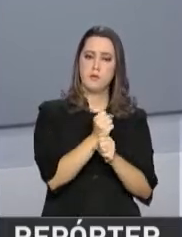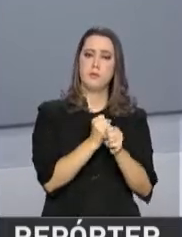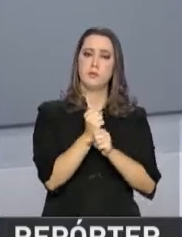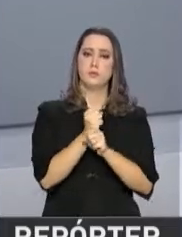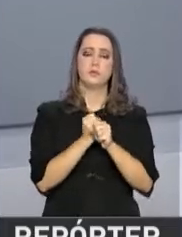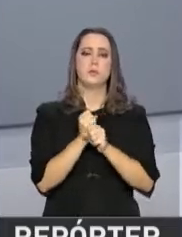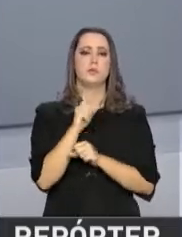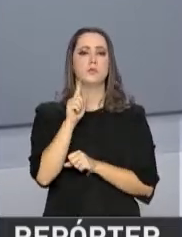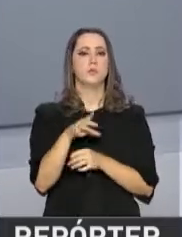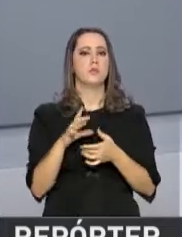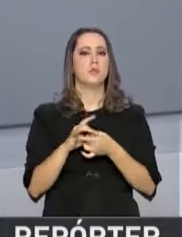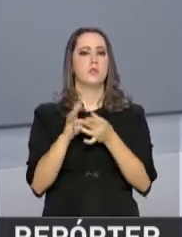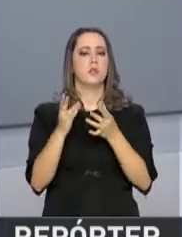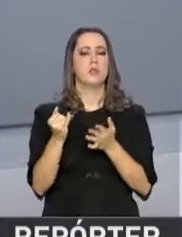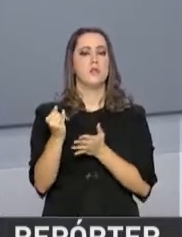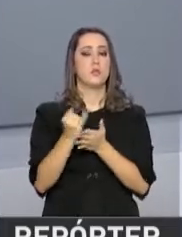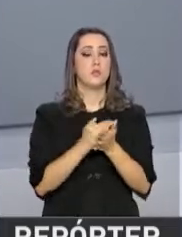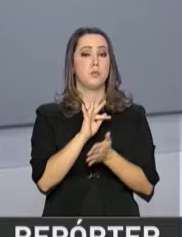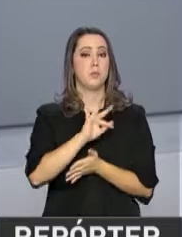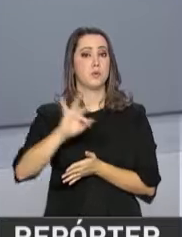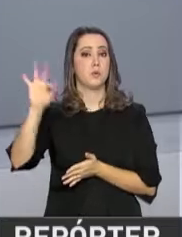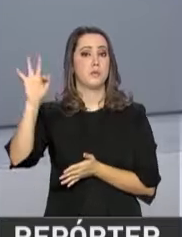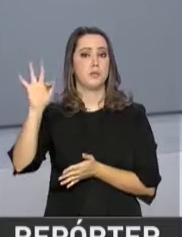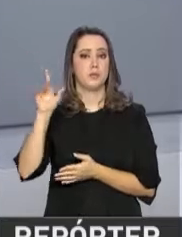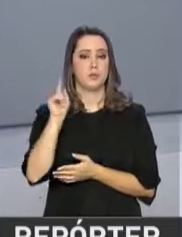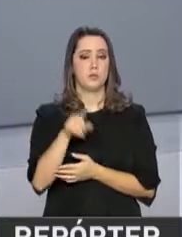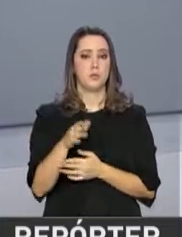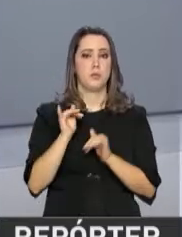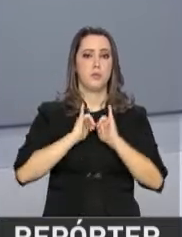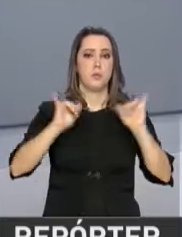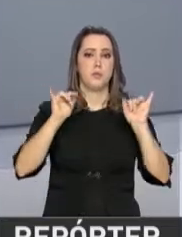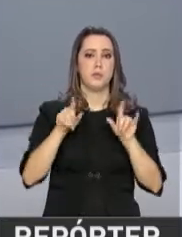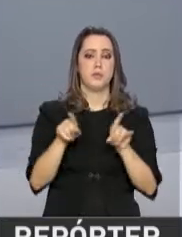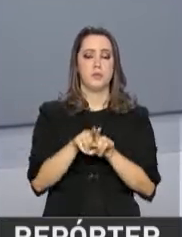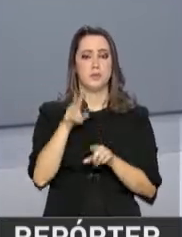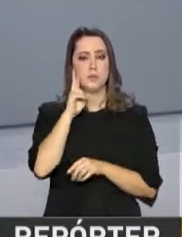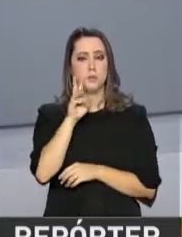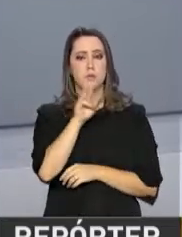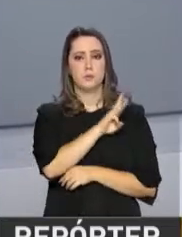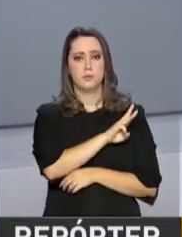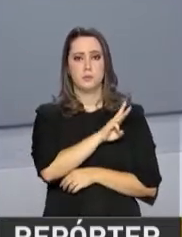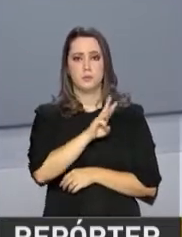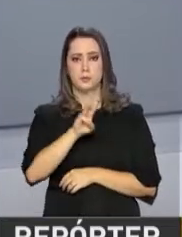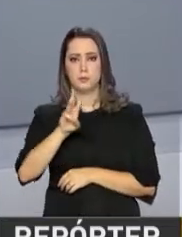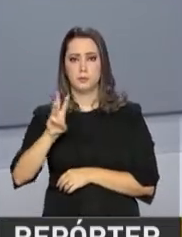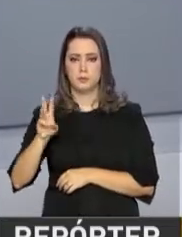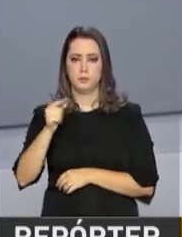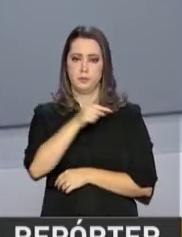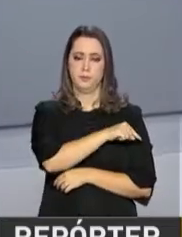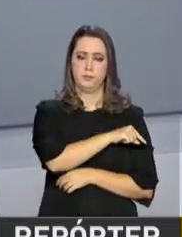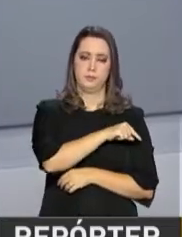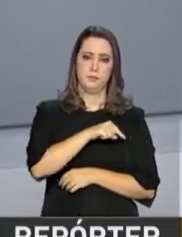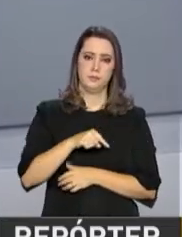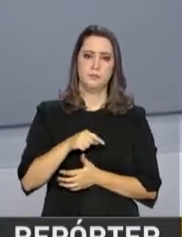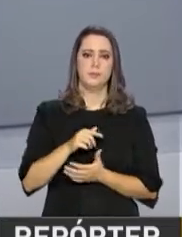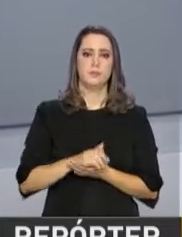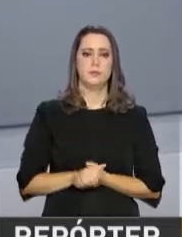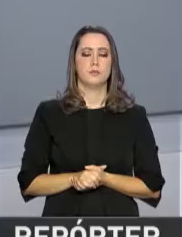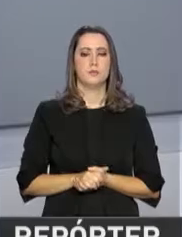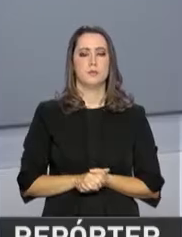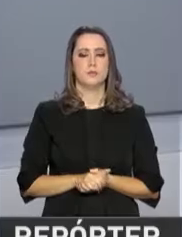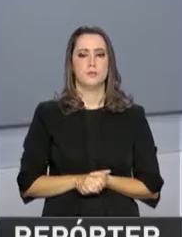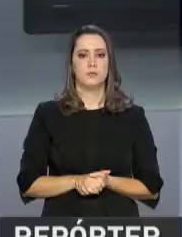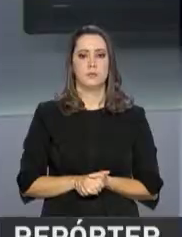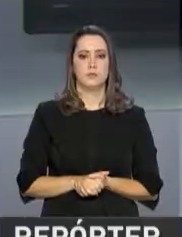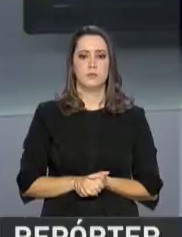passado foram livres de impostos federais a publicação pode ser consultada na íntegra no site da agência nacional de vigilância